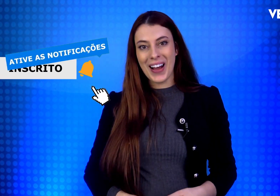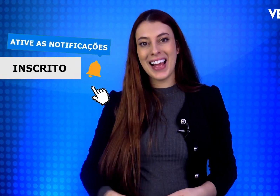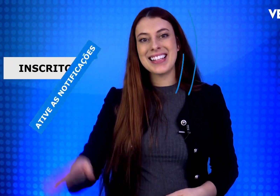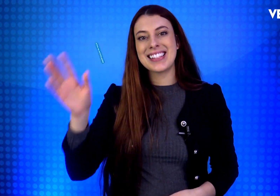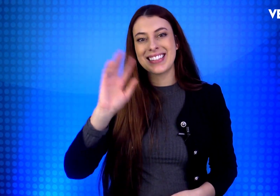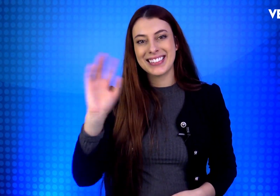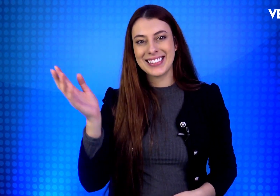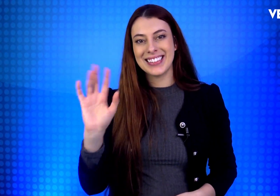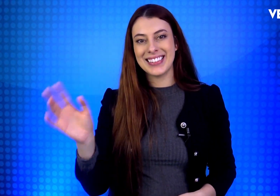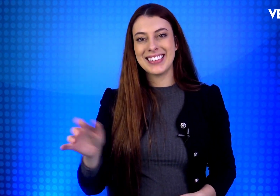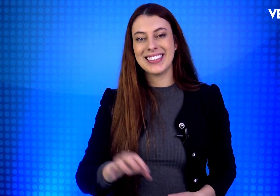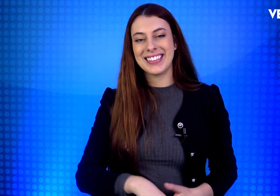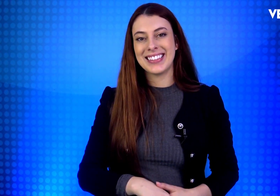até mais